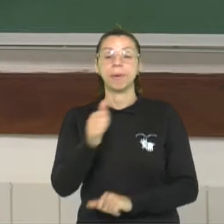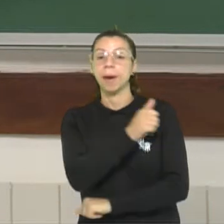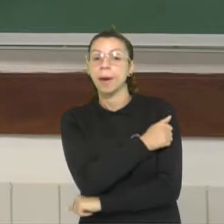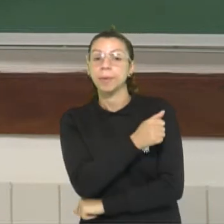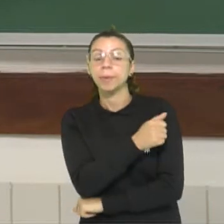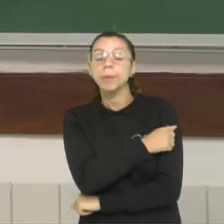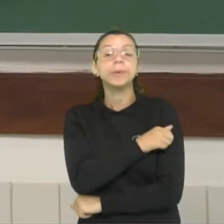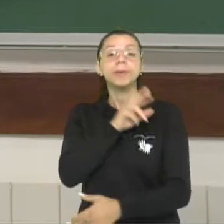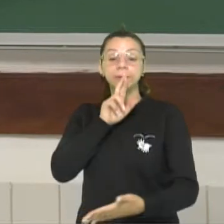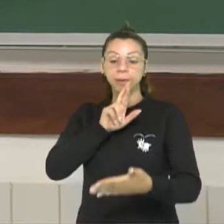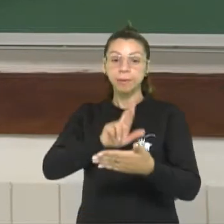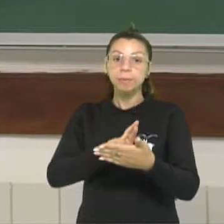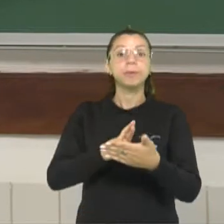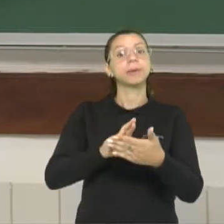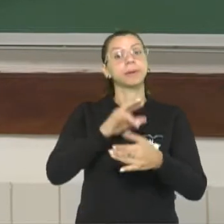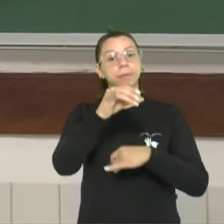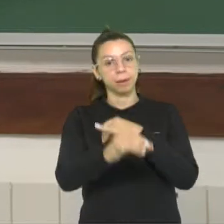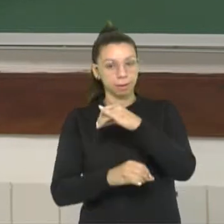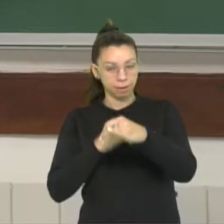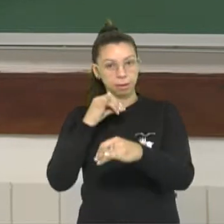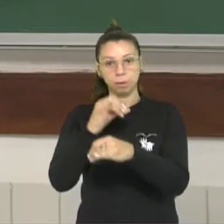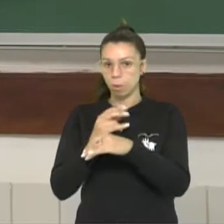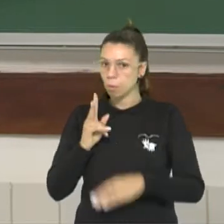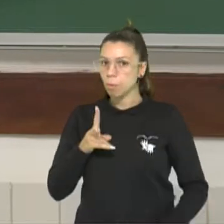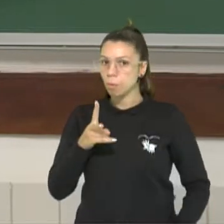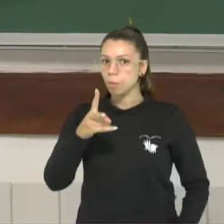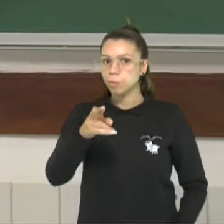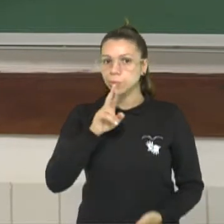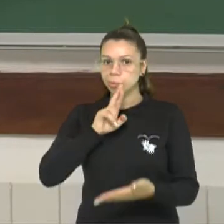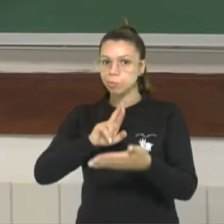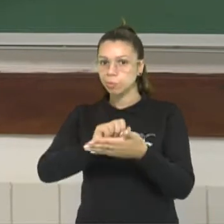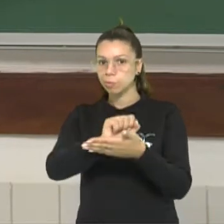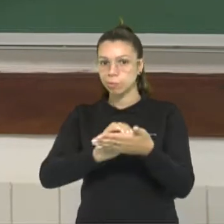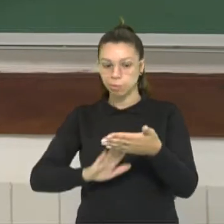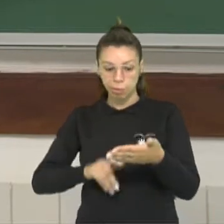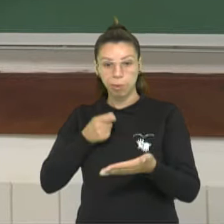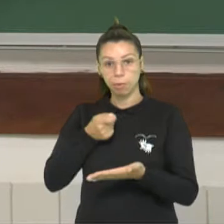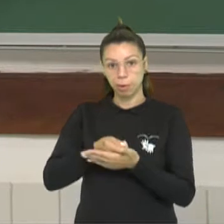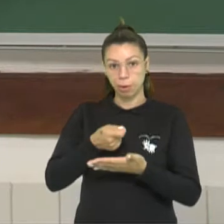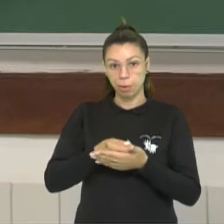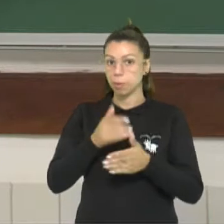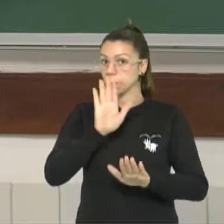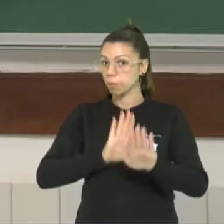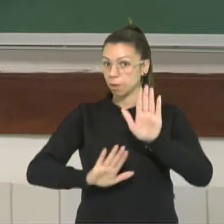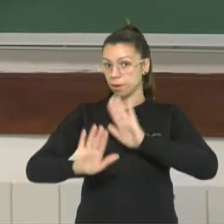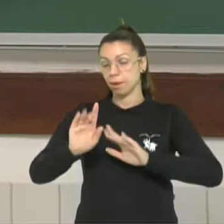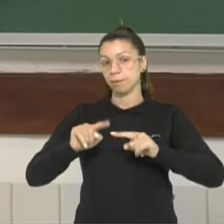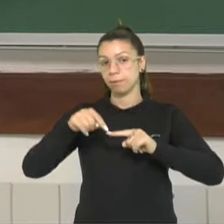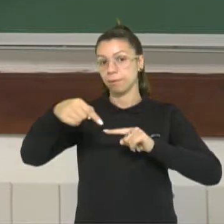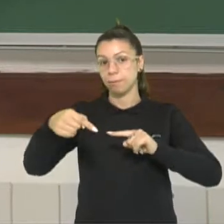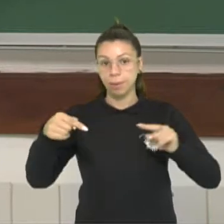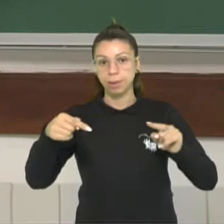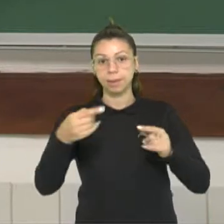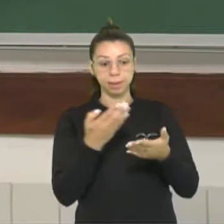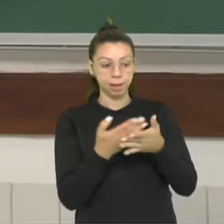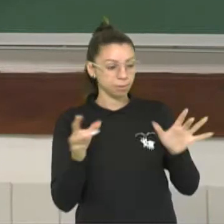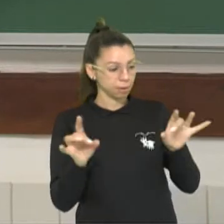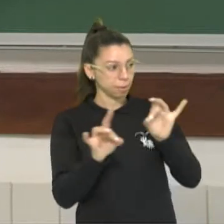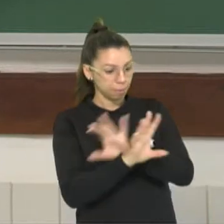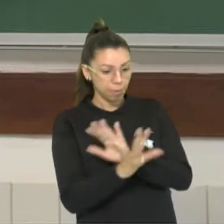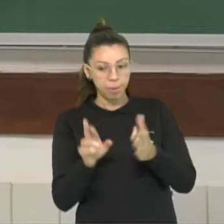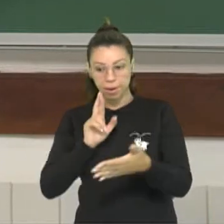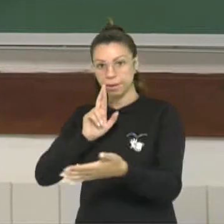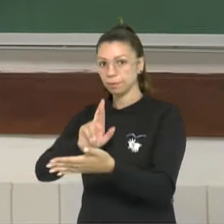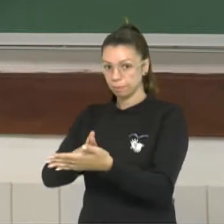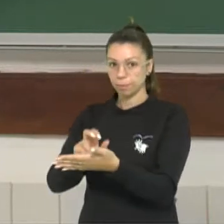internet, continue realizando, fazendo a sua atividade obrigatória com cuidado, sempre após as aulas, para você conseguir aí acertar